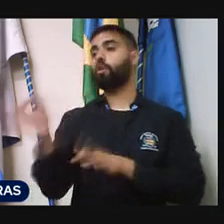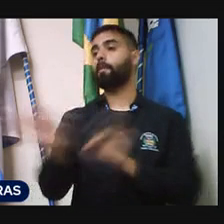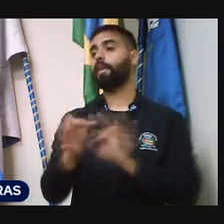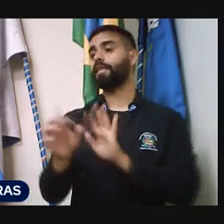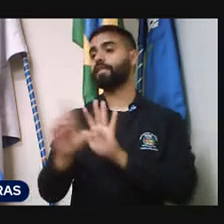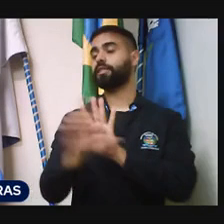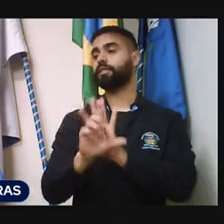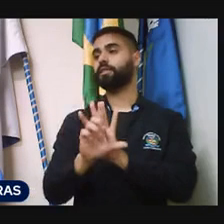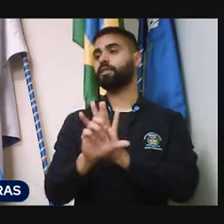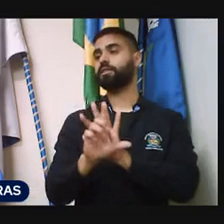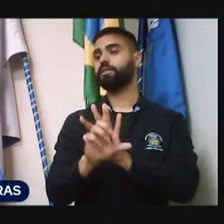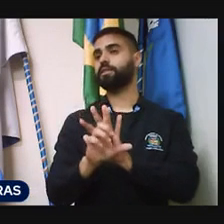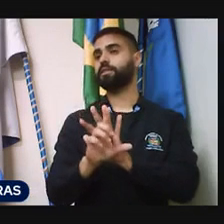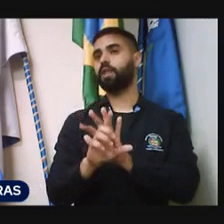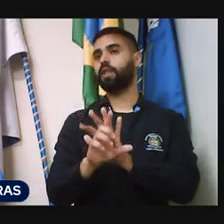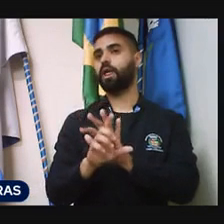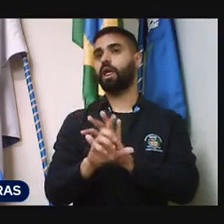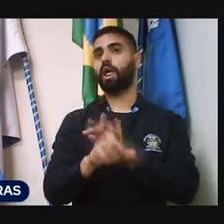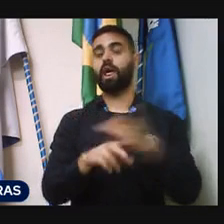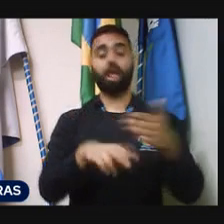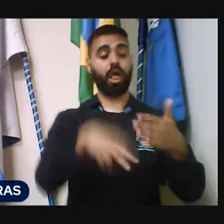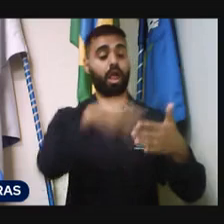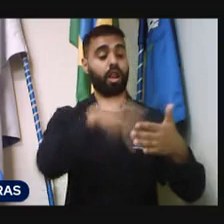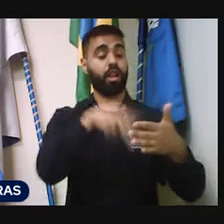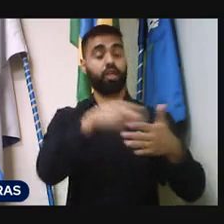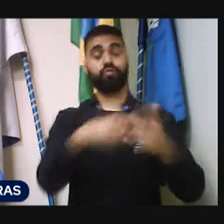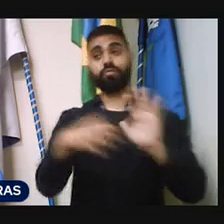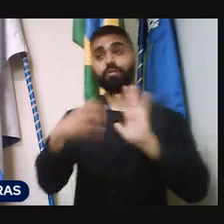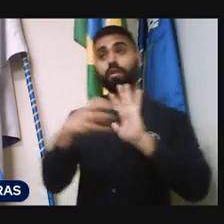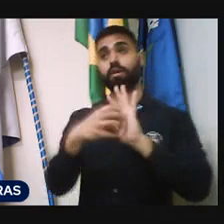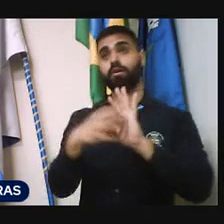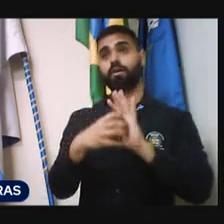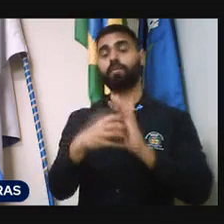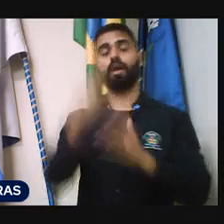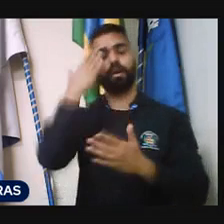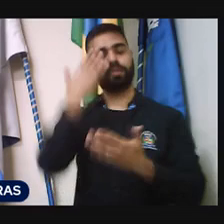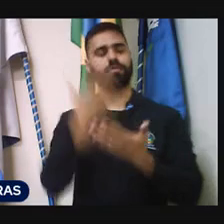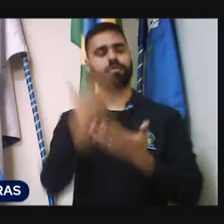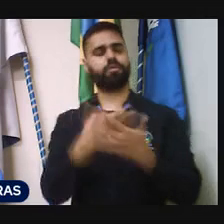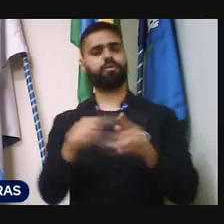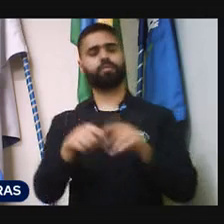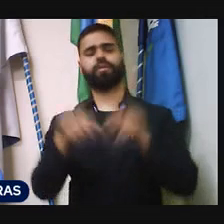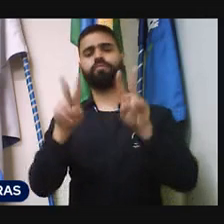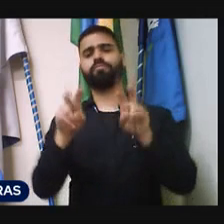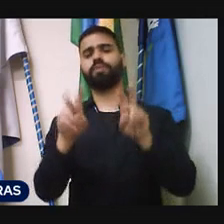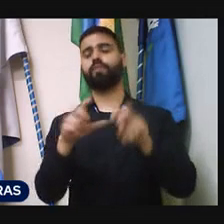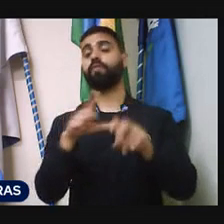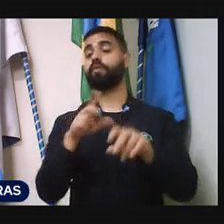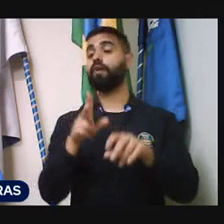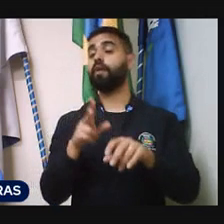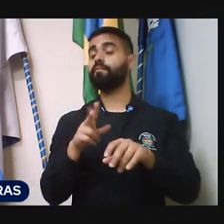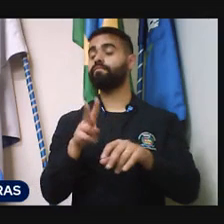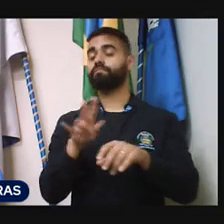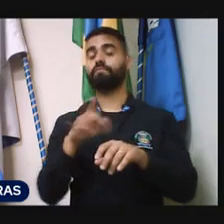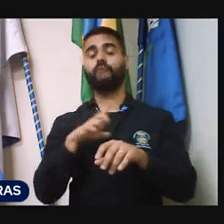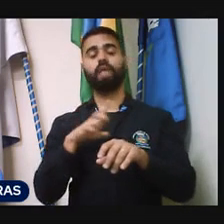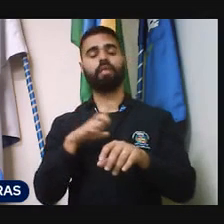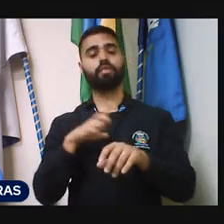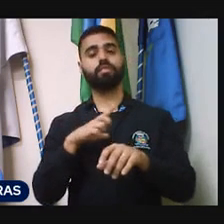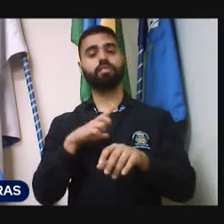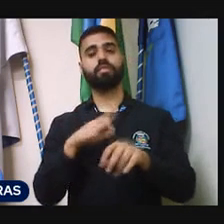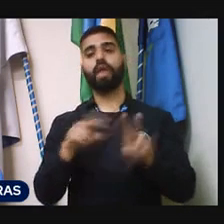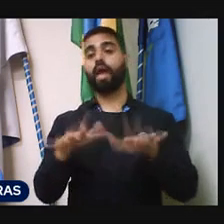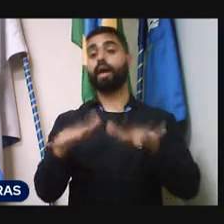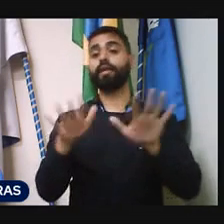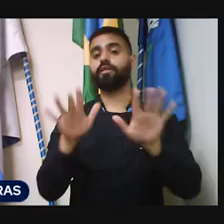projeto de lei em anexo a consideração do plenário essa grande a casa Legislativa confiante possa conhecer a de vossa excelência dos dignos vereadores